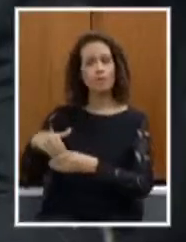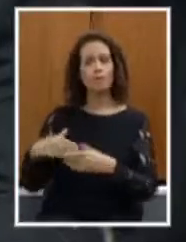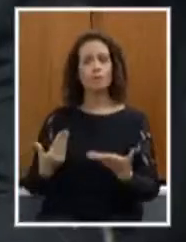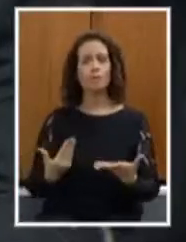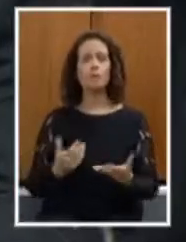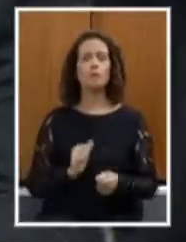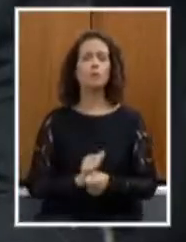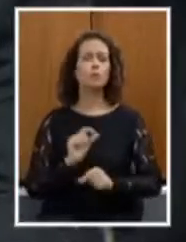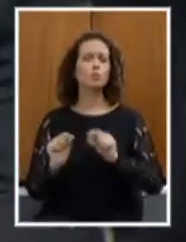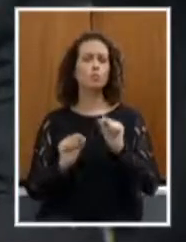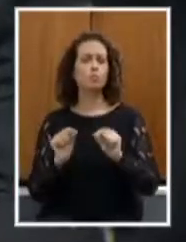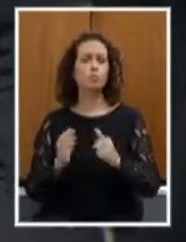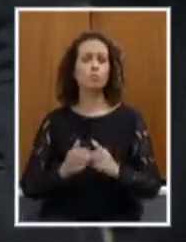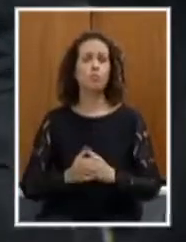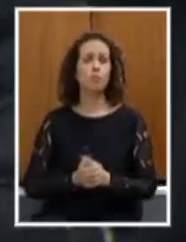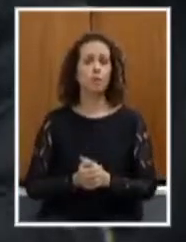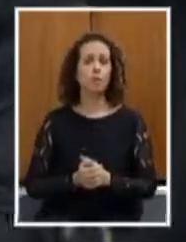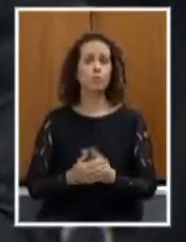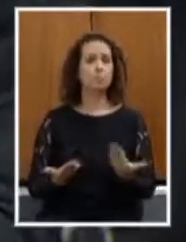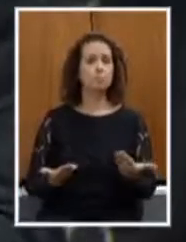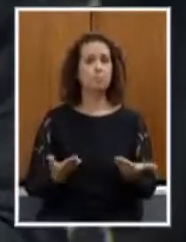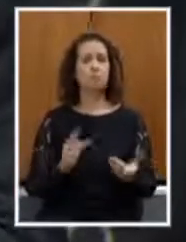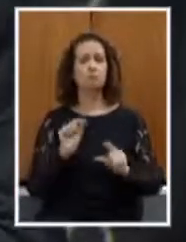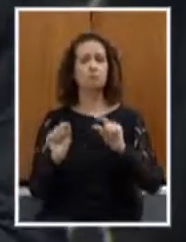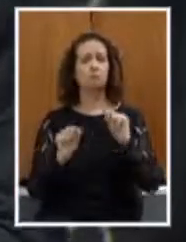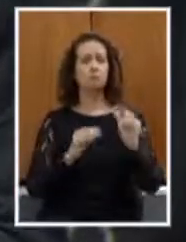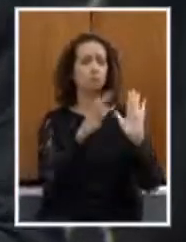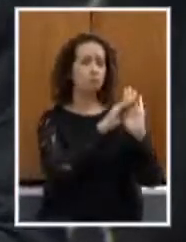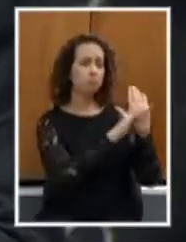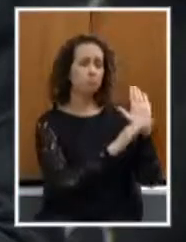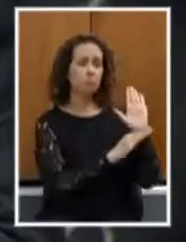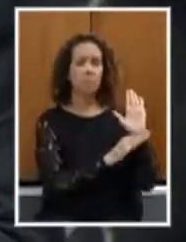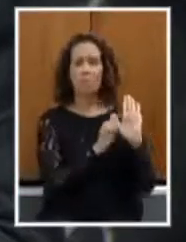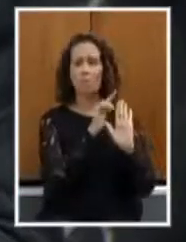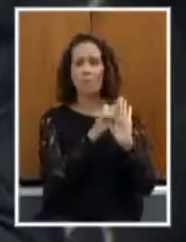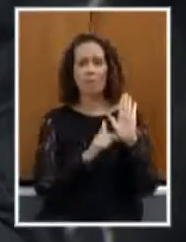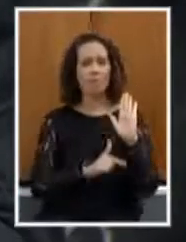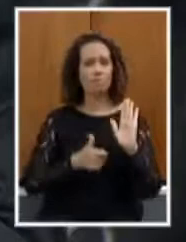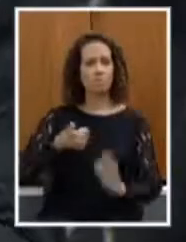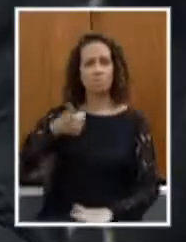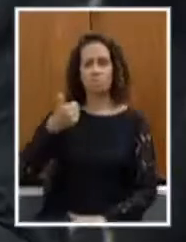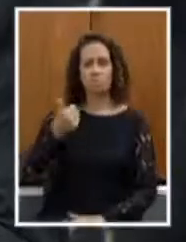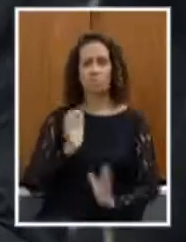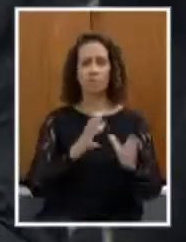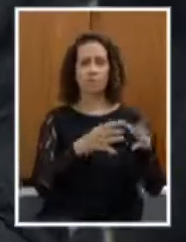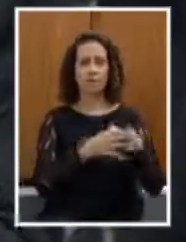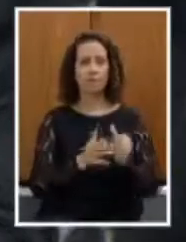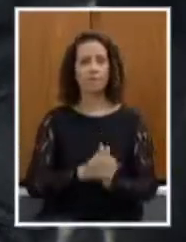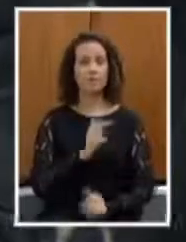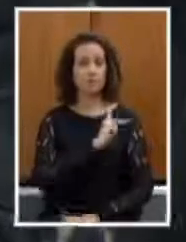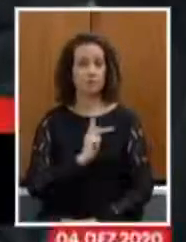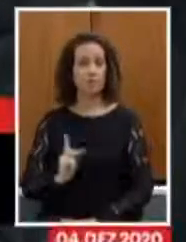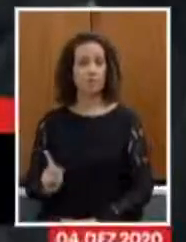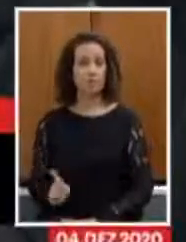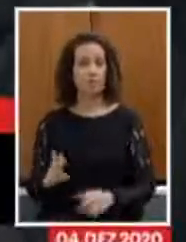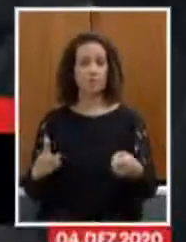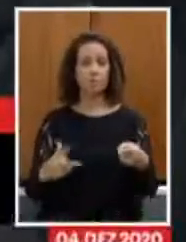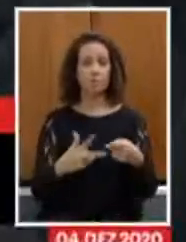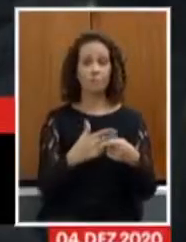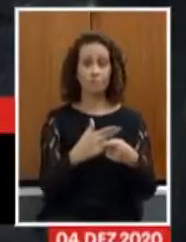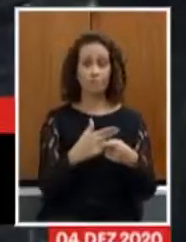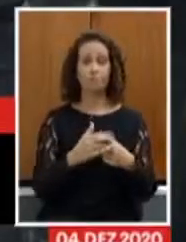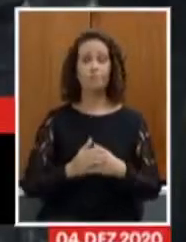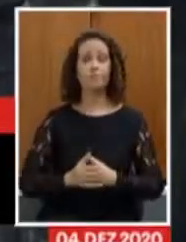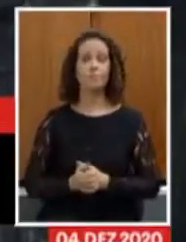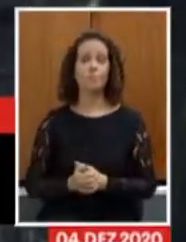na pauta, uma vez que não há matéria a ser apreciada na primeira fase. A presidência interrompe a